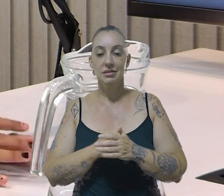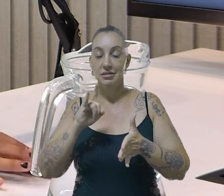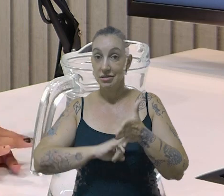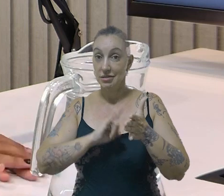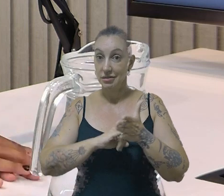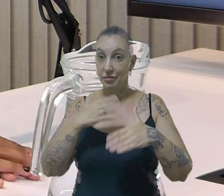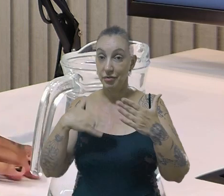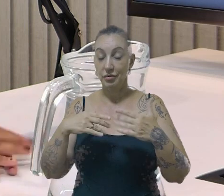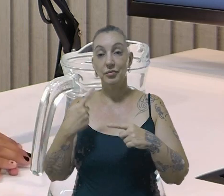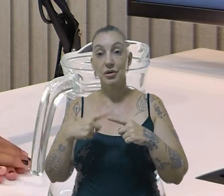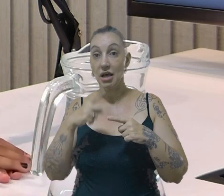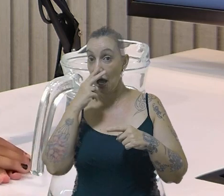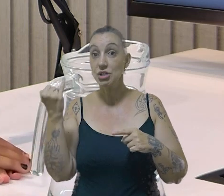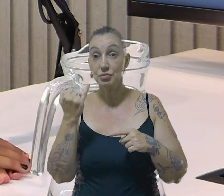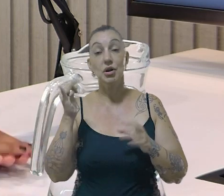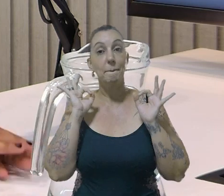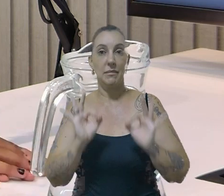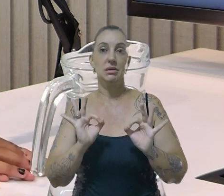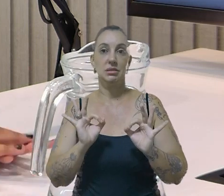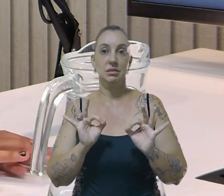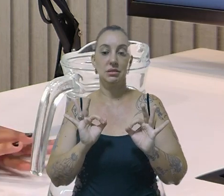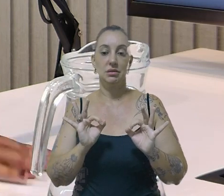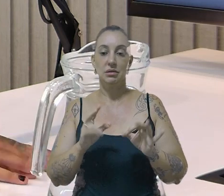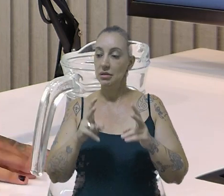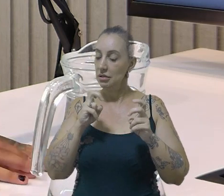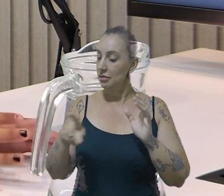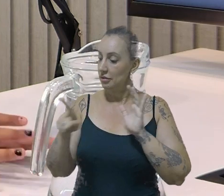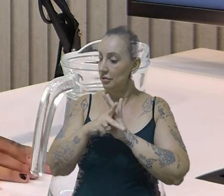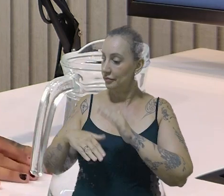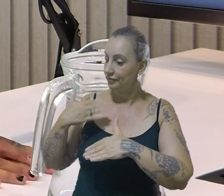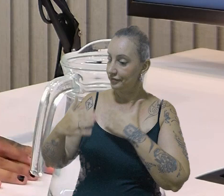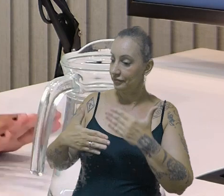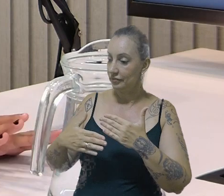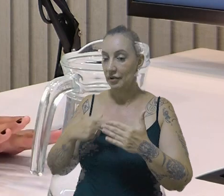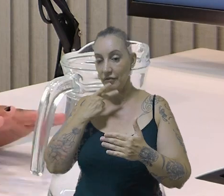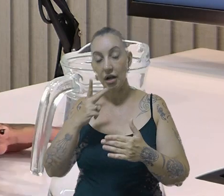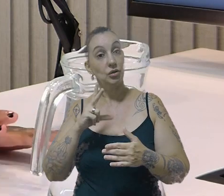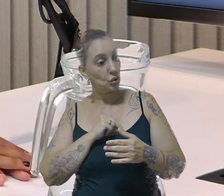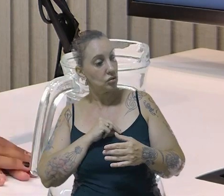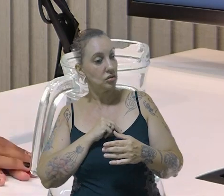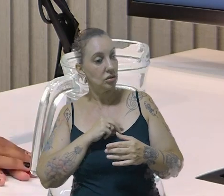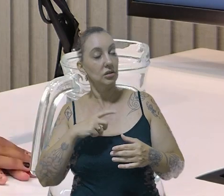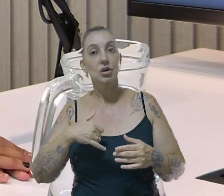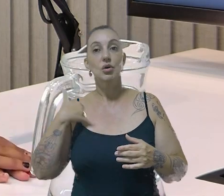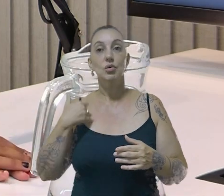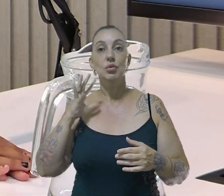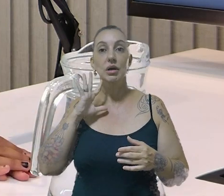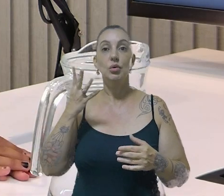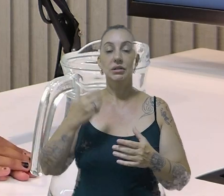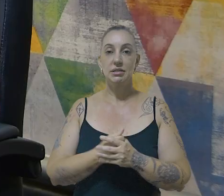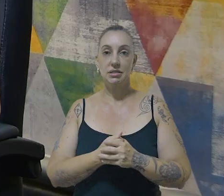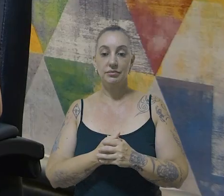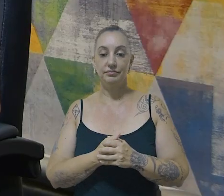processos porque eu acho muito importante mesmo você olhar pra sua própria trajetória e falar pô tem orgulho do que aconteceu assim é